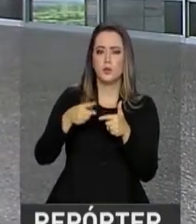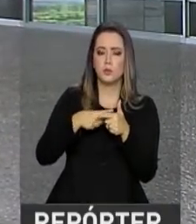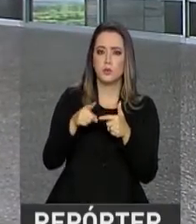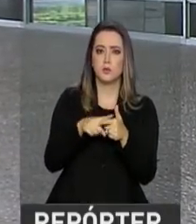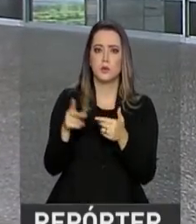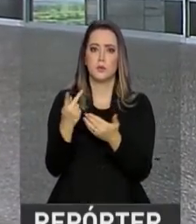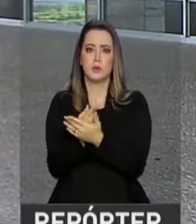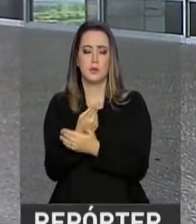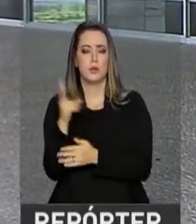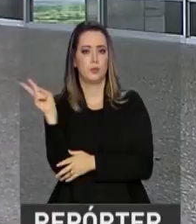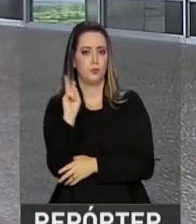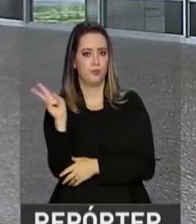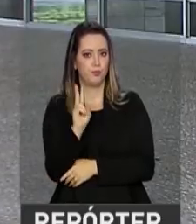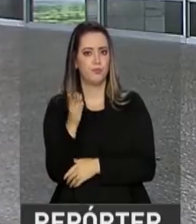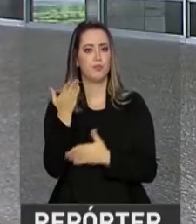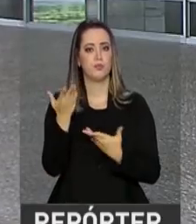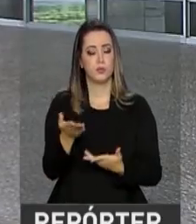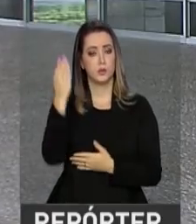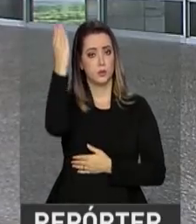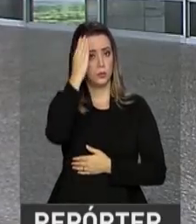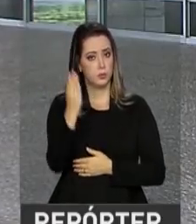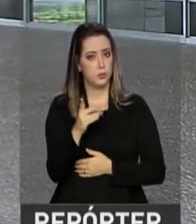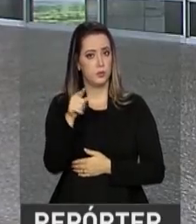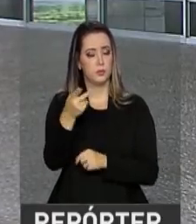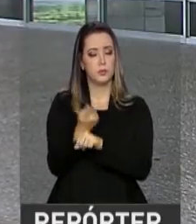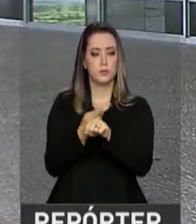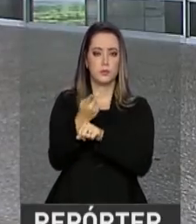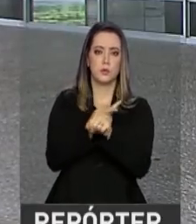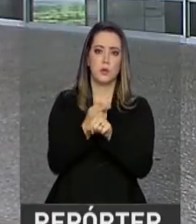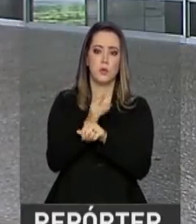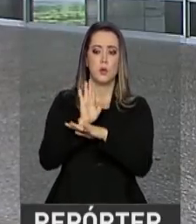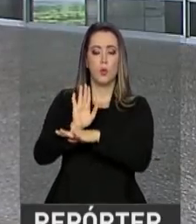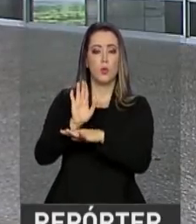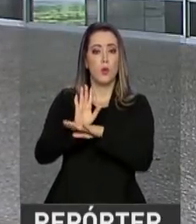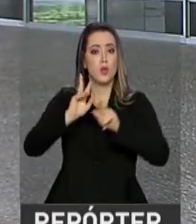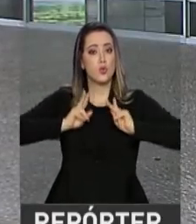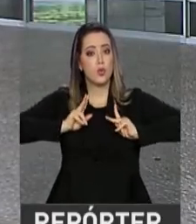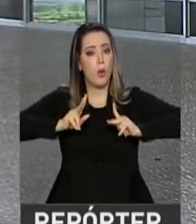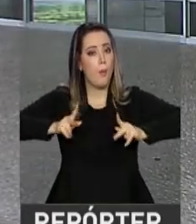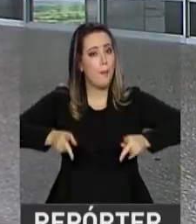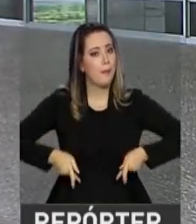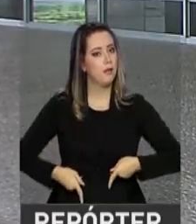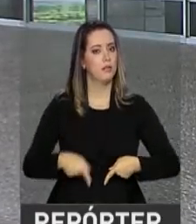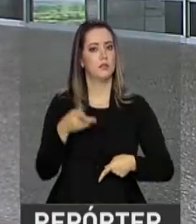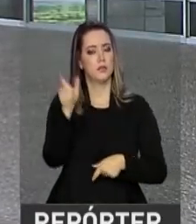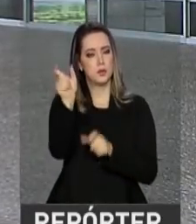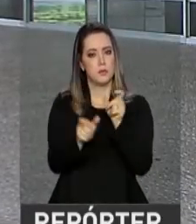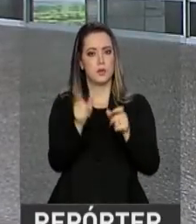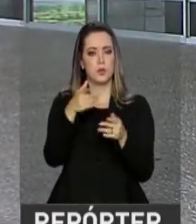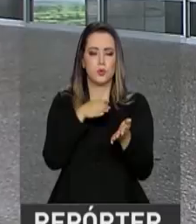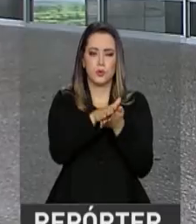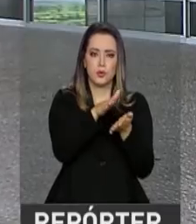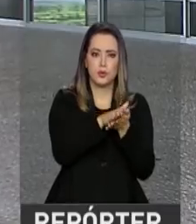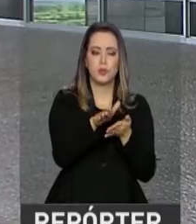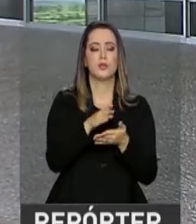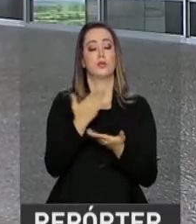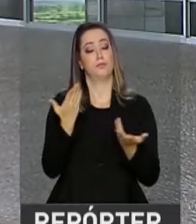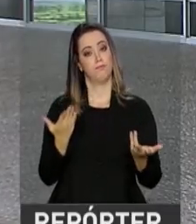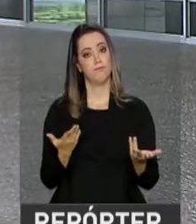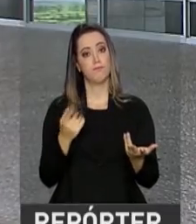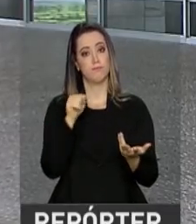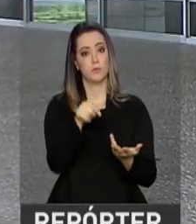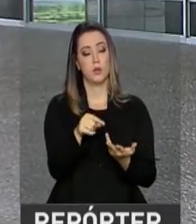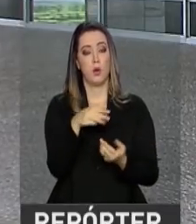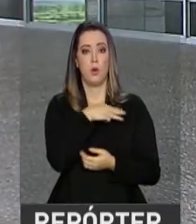no país vizinho e que o brasil buscam ajuda humanitária aos venezuelanos que atravessaram a fronteira já o